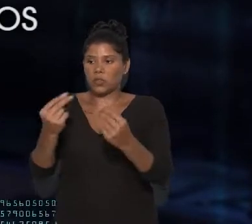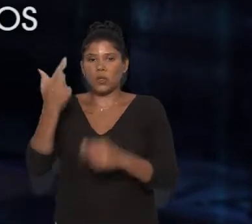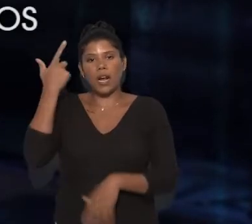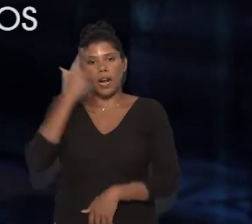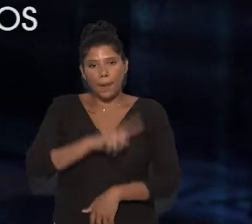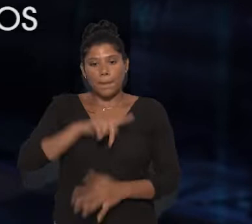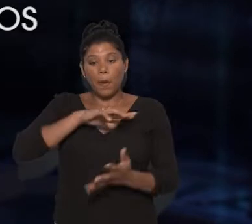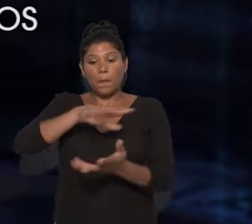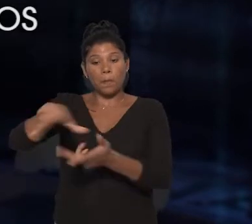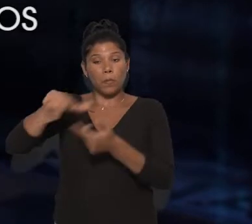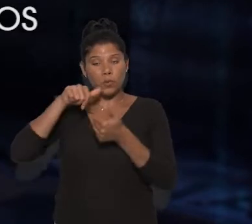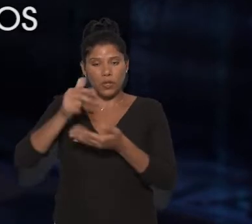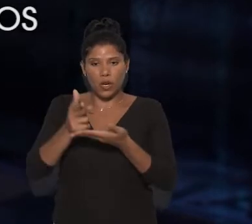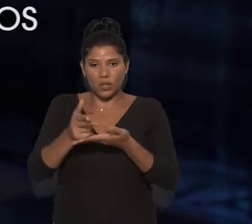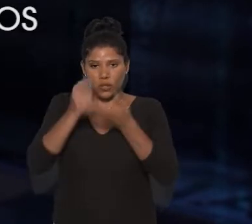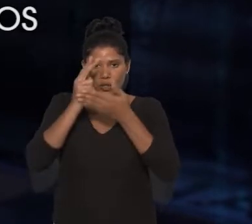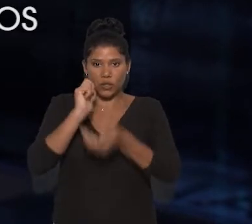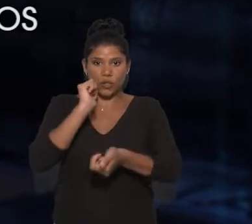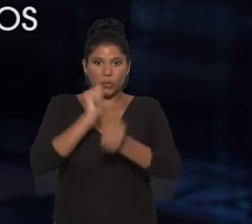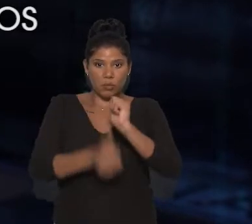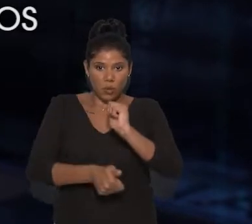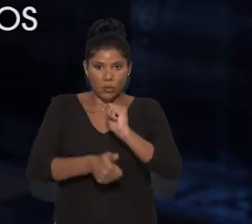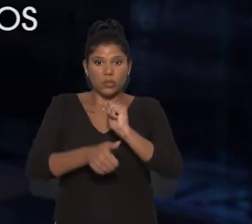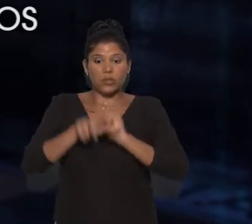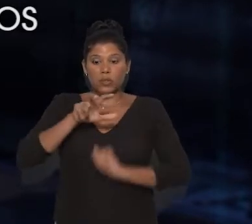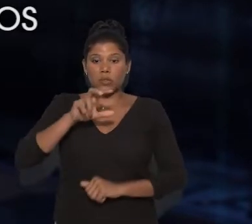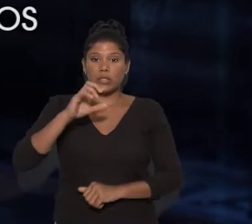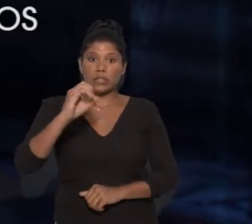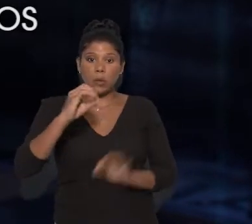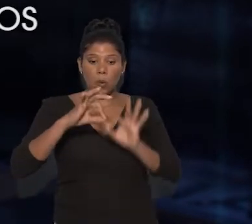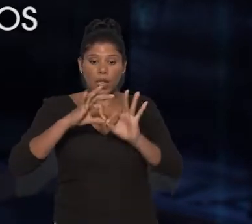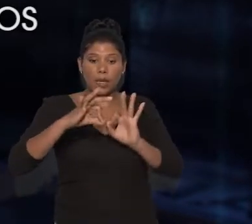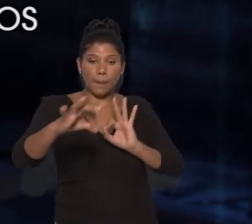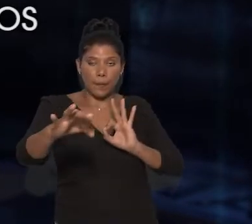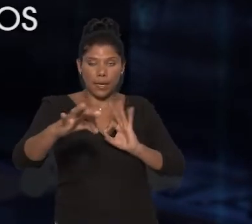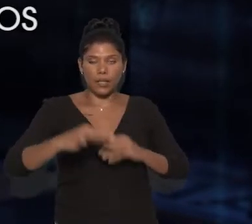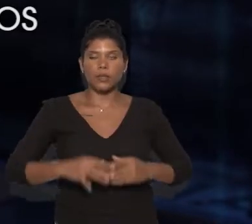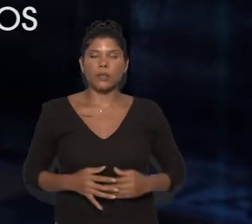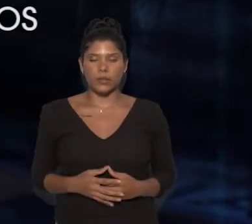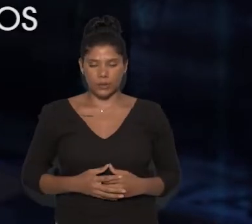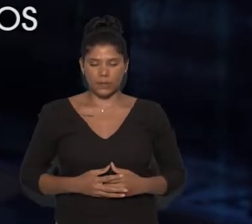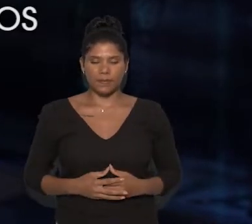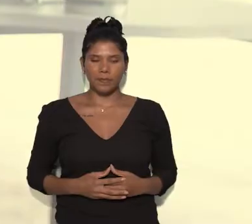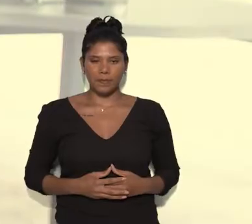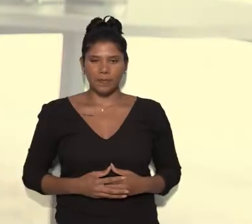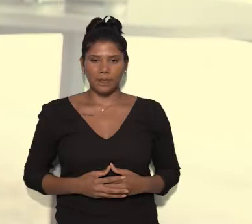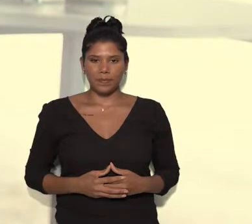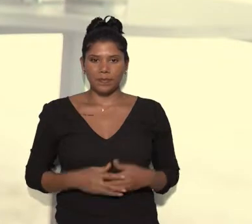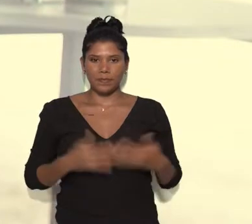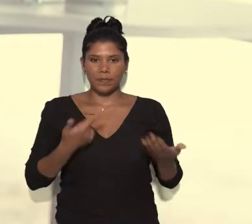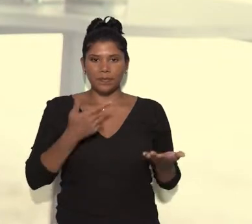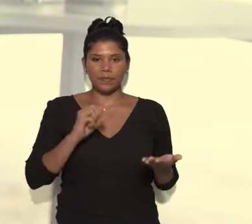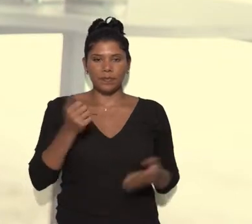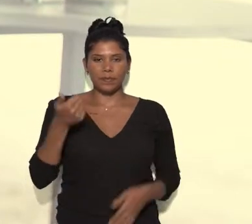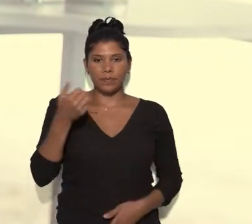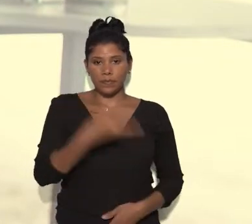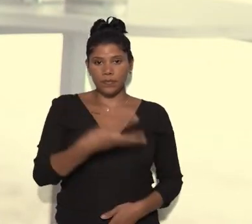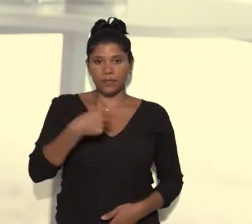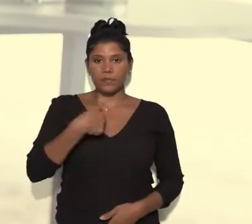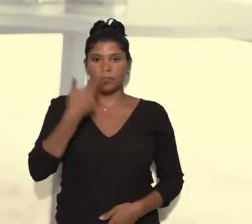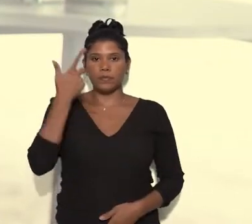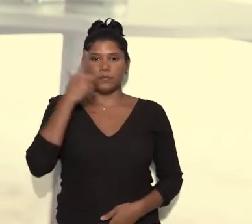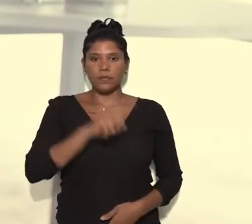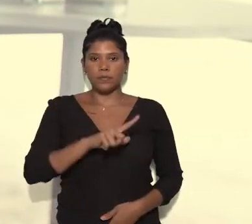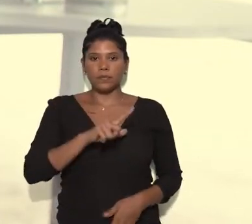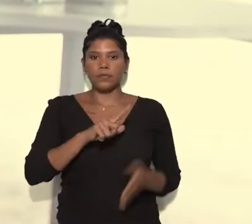campeão mundial de tiro esportivo dos 50 metros com carabina de ar comprimido. Em 2013, eu fui